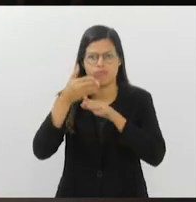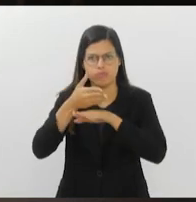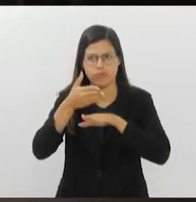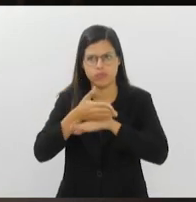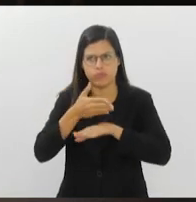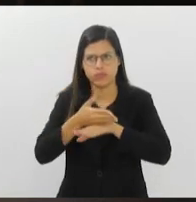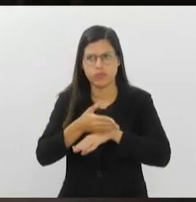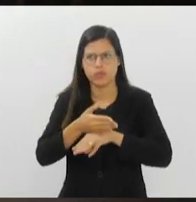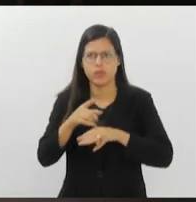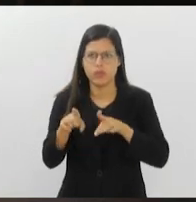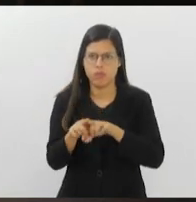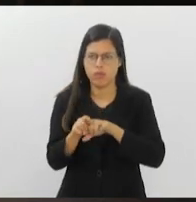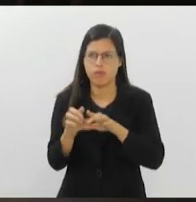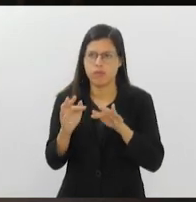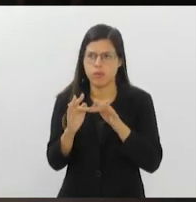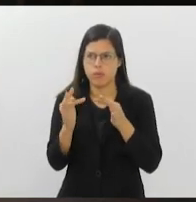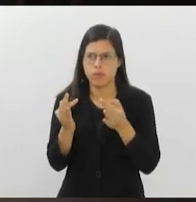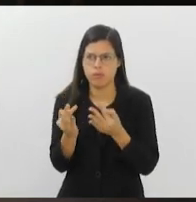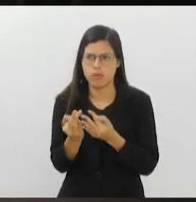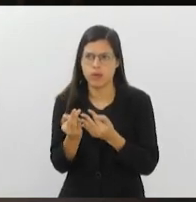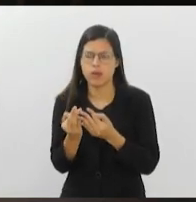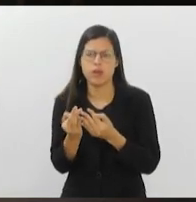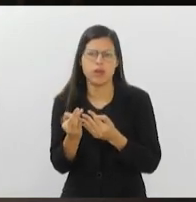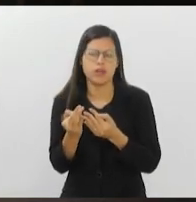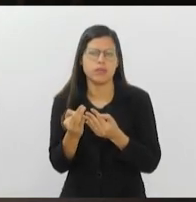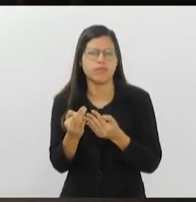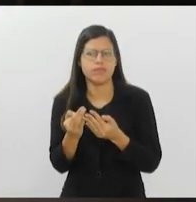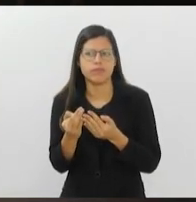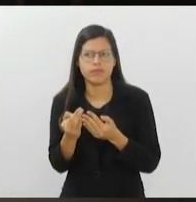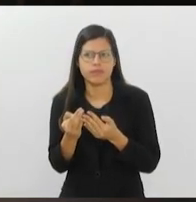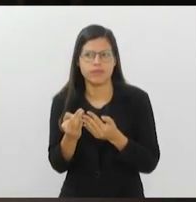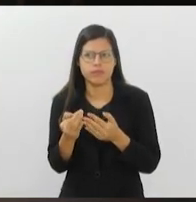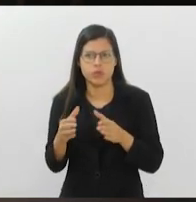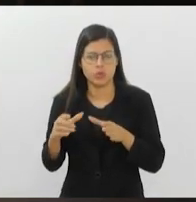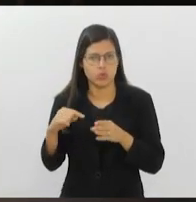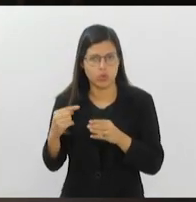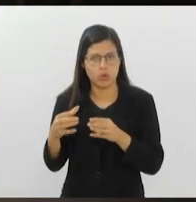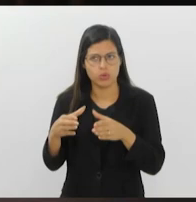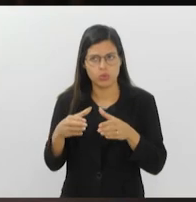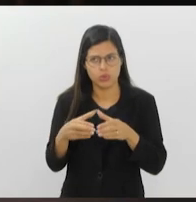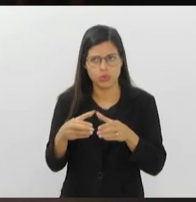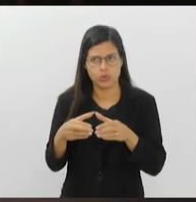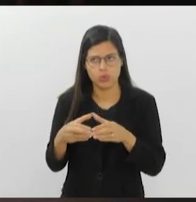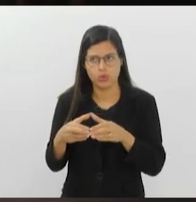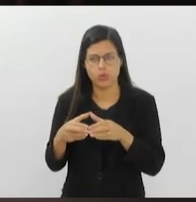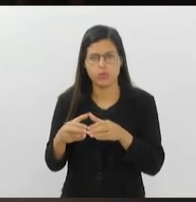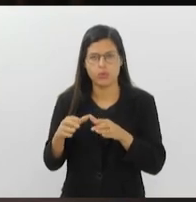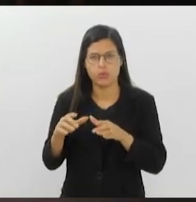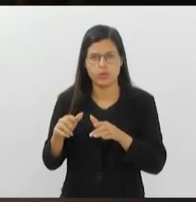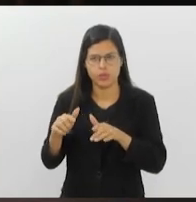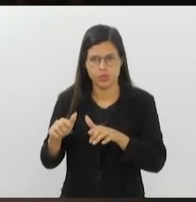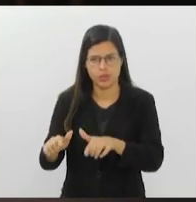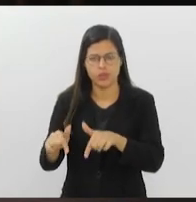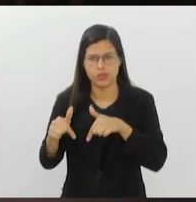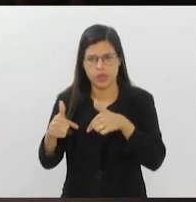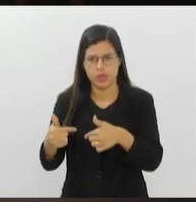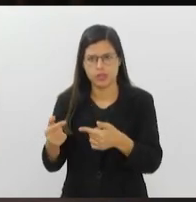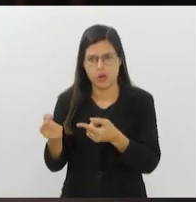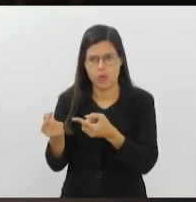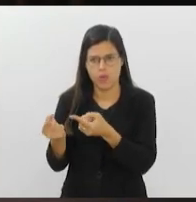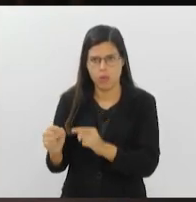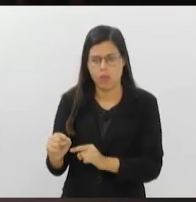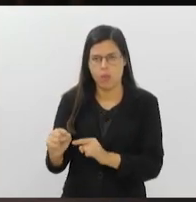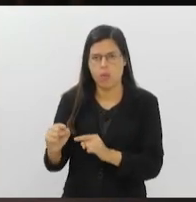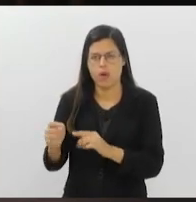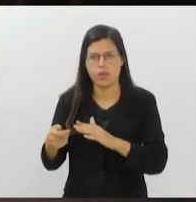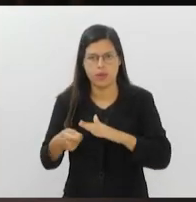aqui. Primeiro, o nosso coletivo participa ação de ativismo antimanicomial desde 2018, aqui do